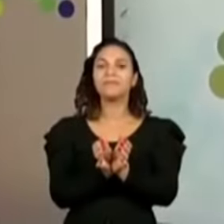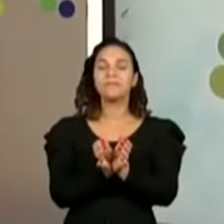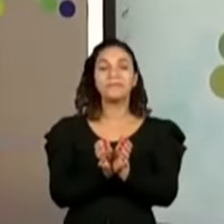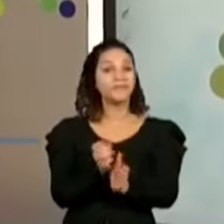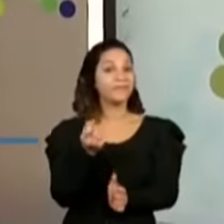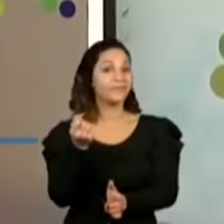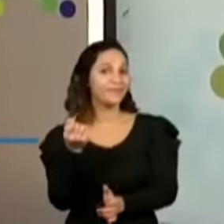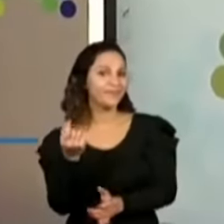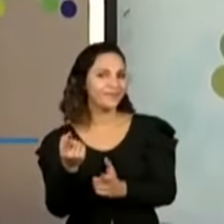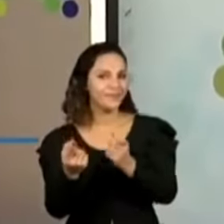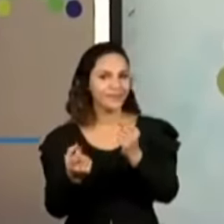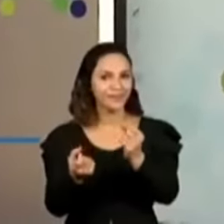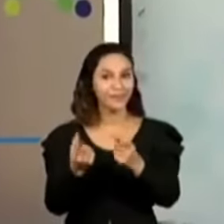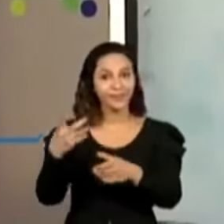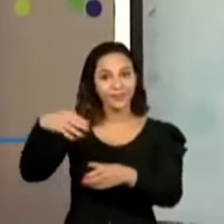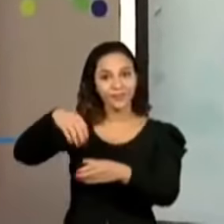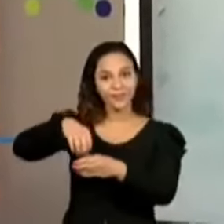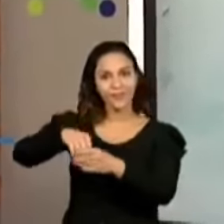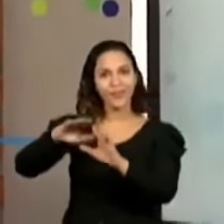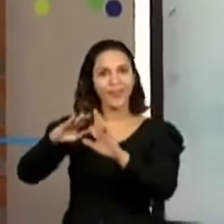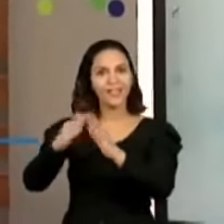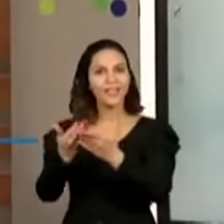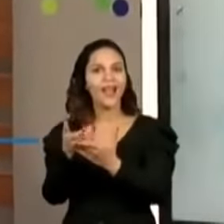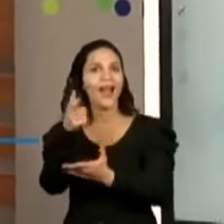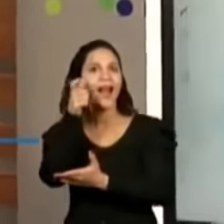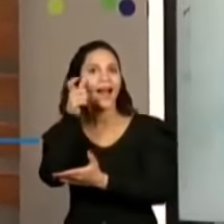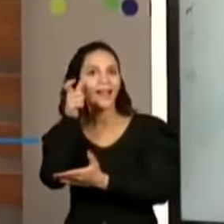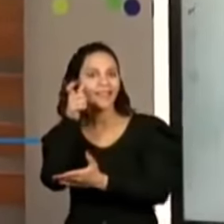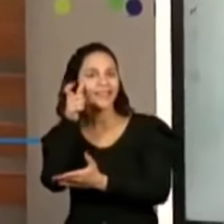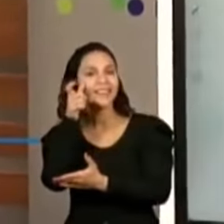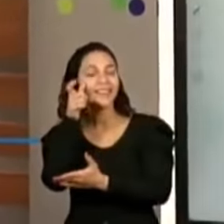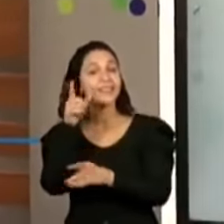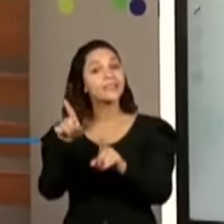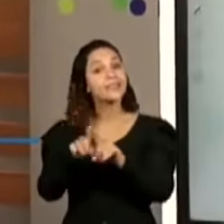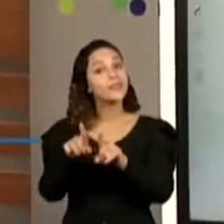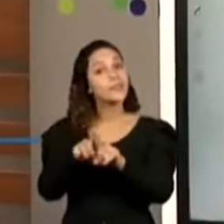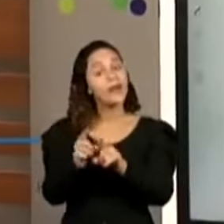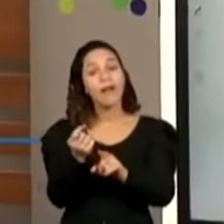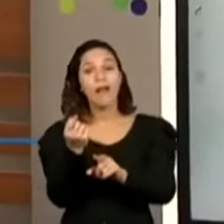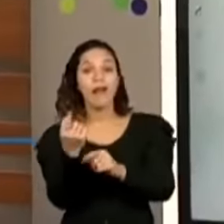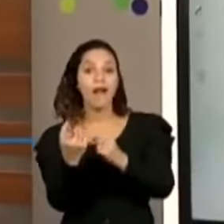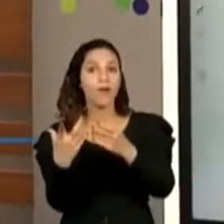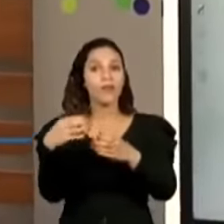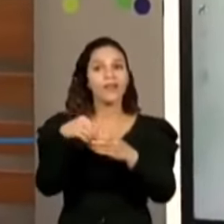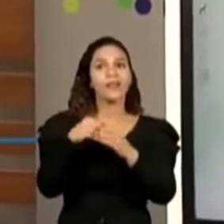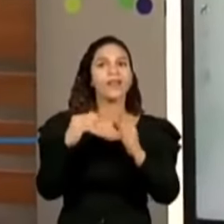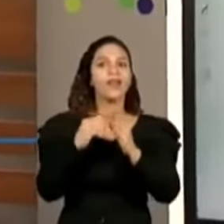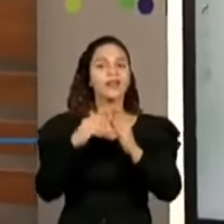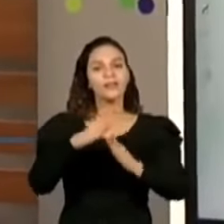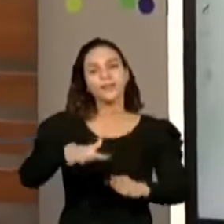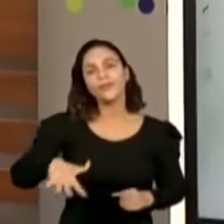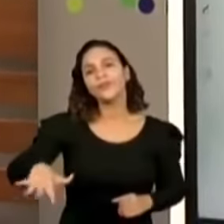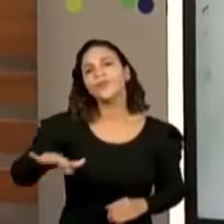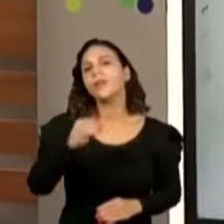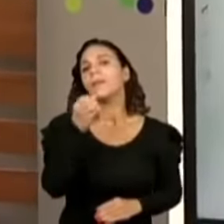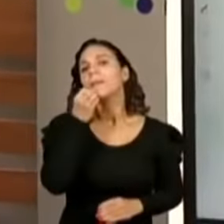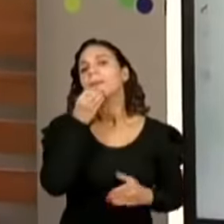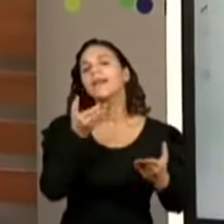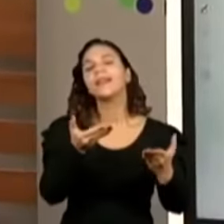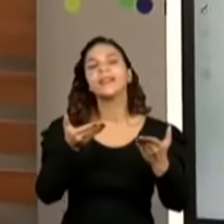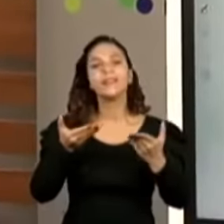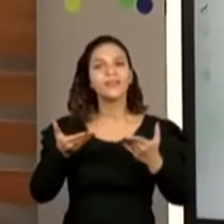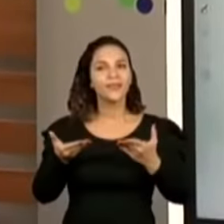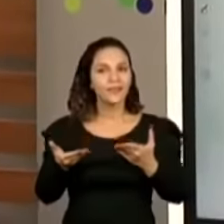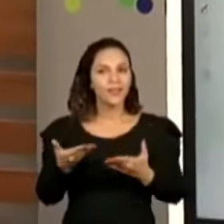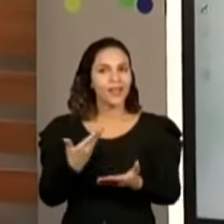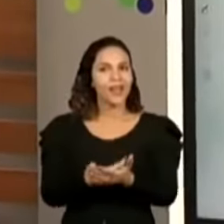Alguns estudantes acompanham das escolas, outros de casa. De qualquer forma, todos são bem-vindos, da maneira que estiver,